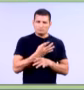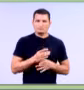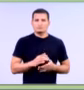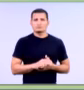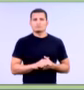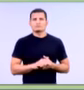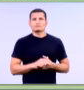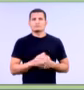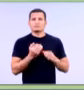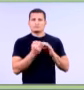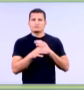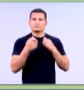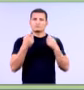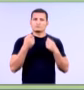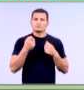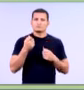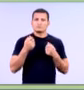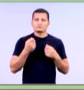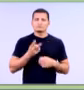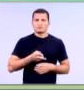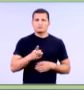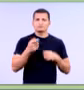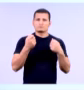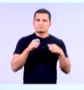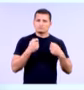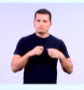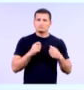nos despedir deste